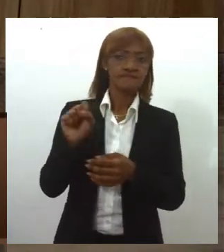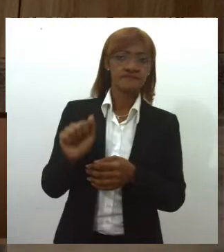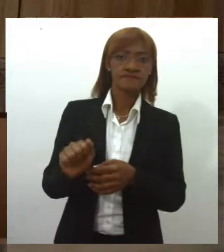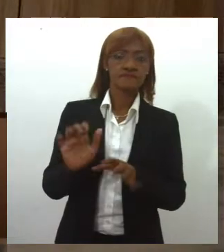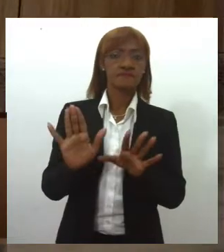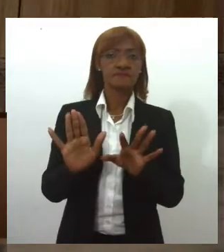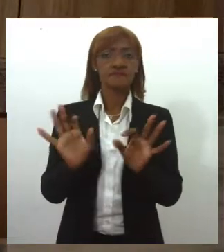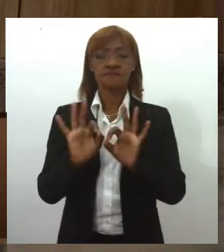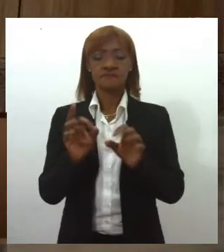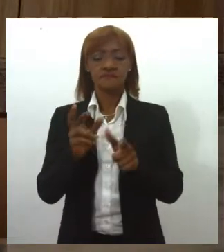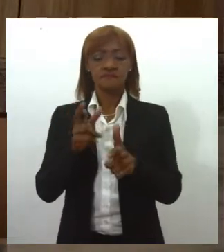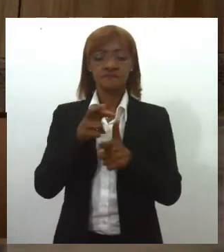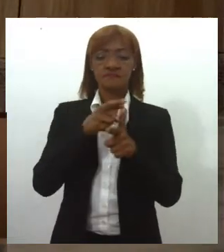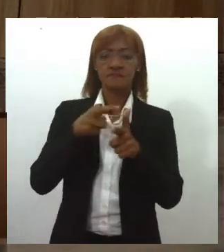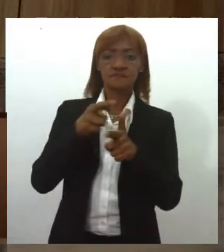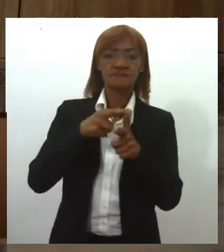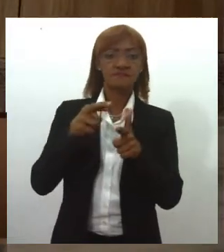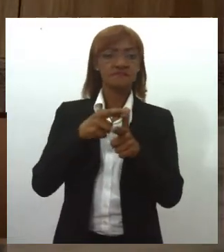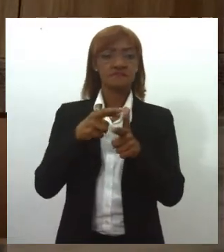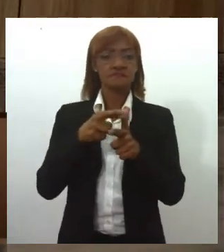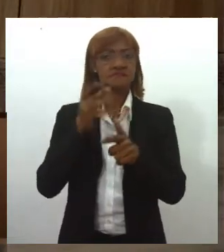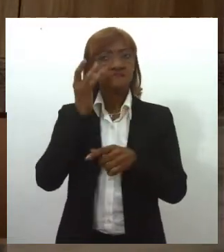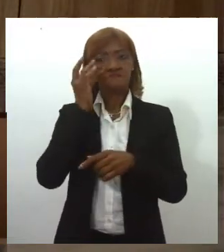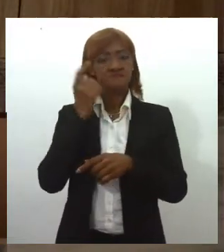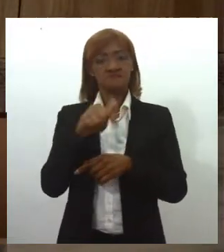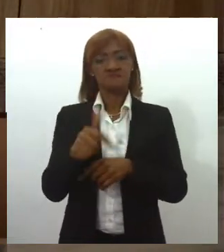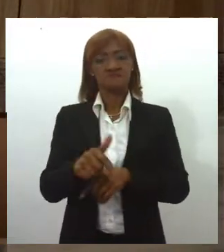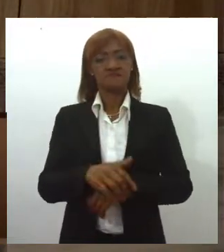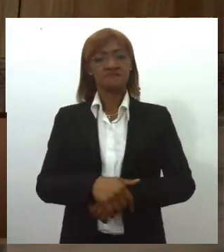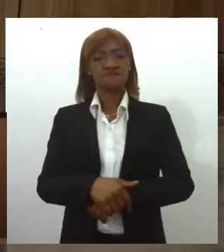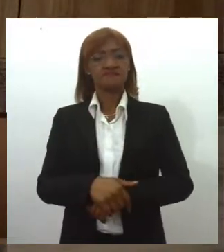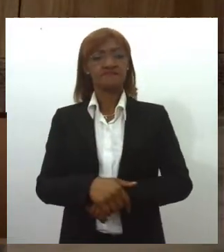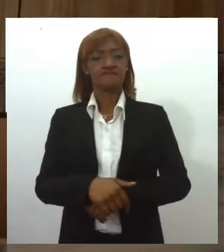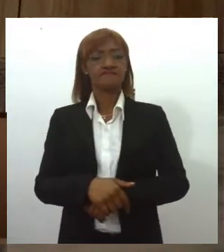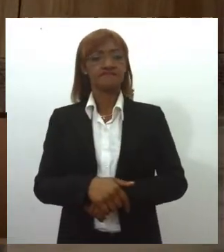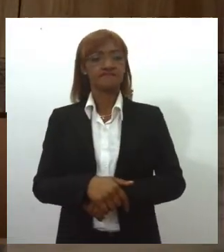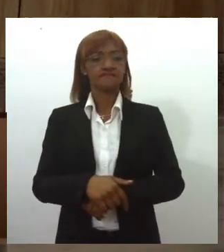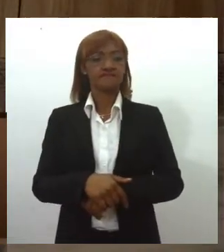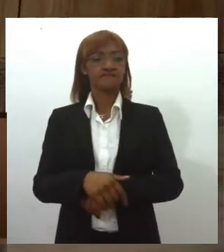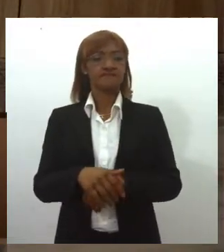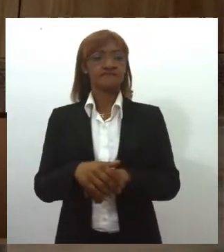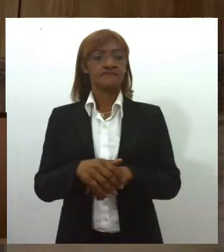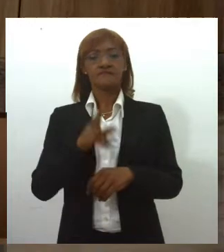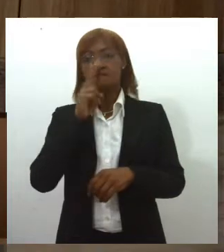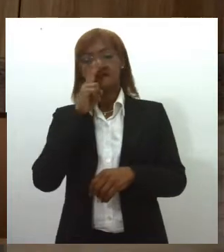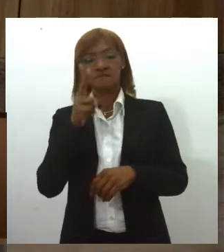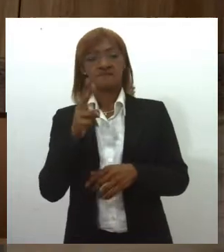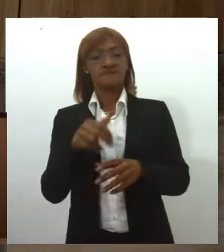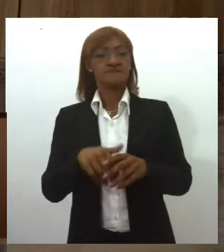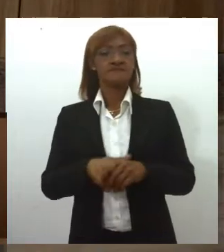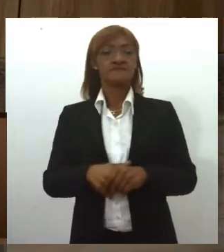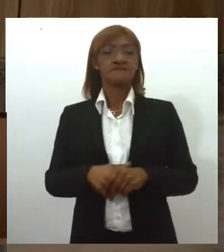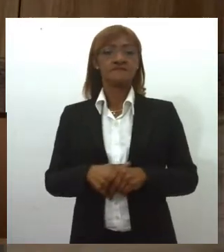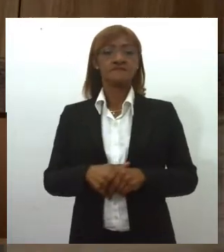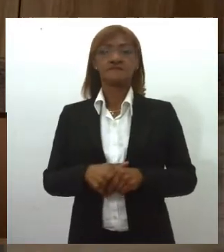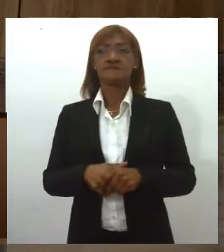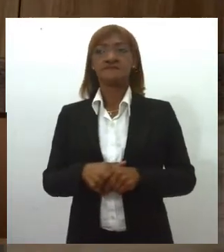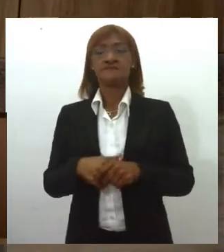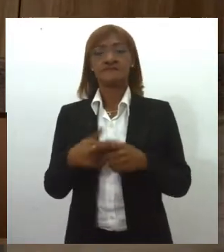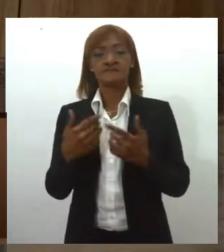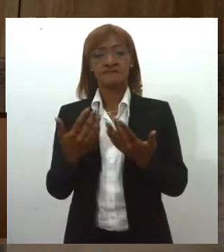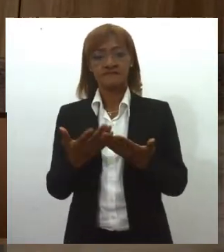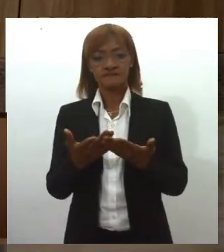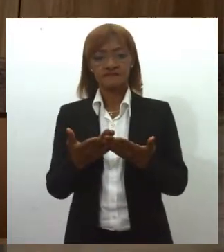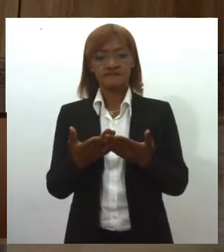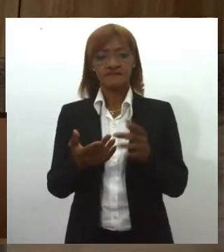gente não vê. Na prática, realmente, a gente não percebe isso tão ativo, tão efetivo. A massificação, não só